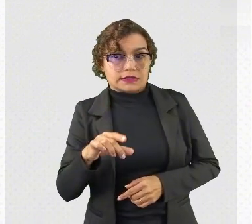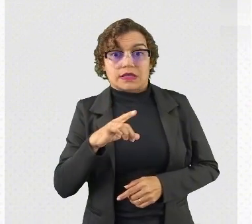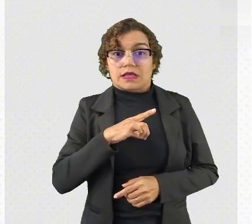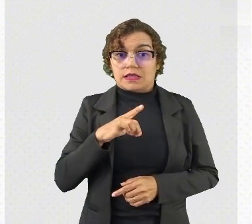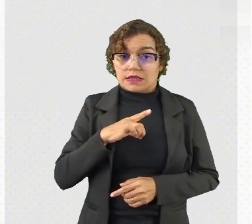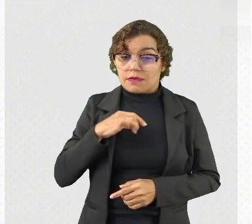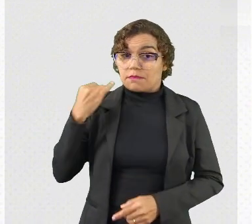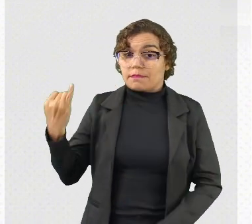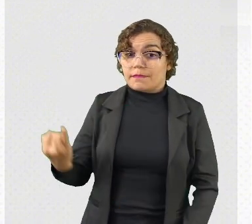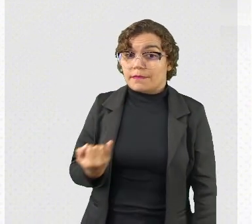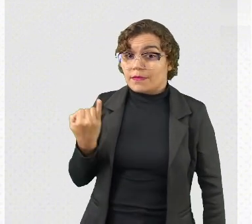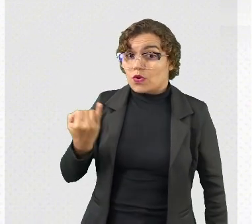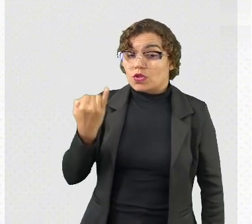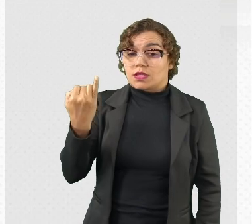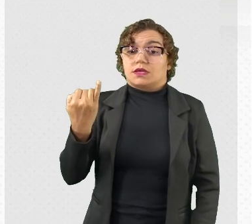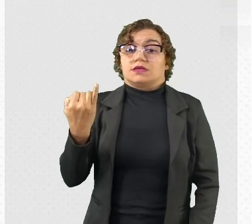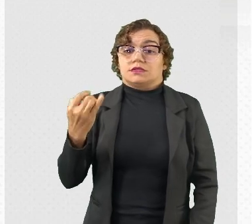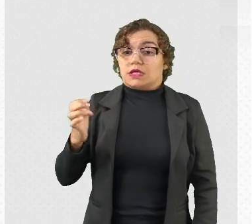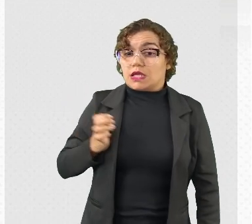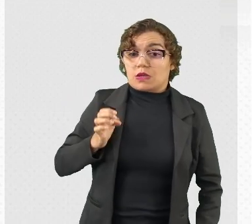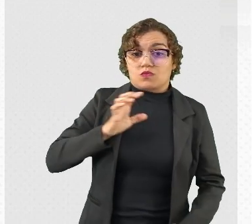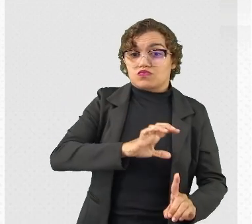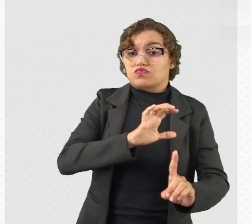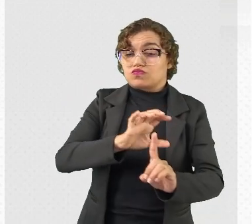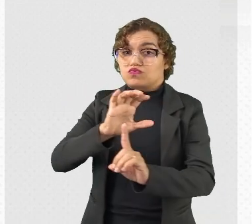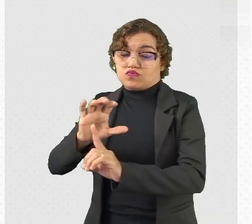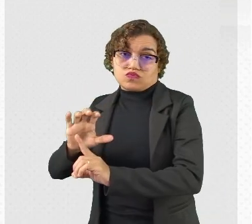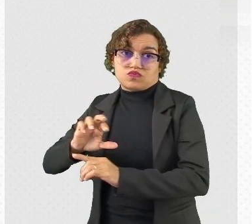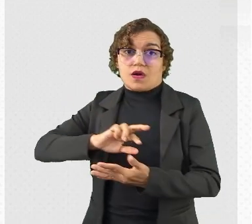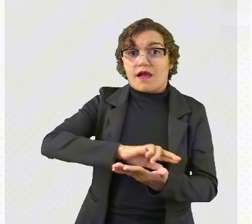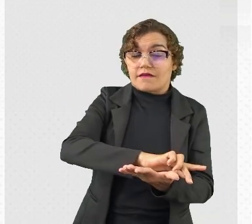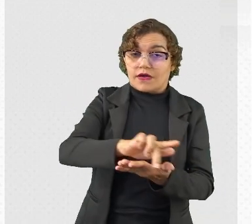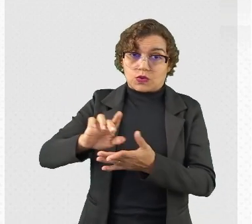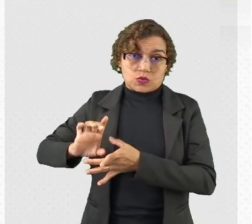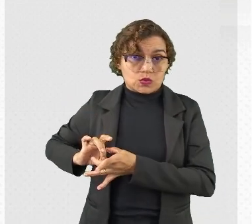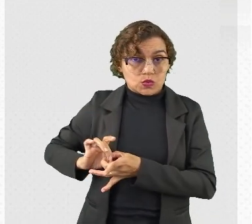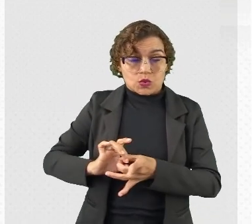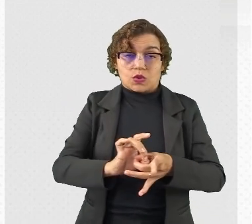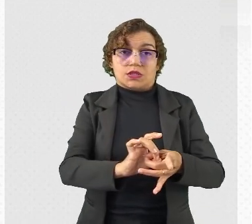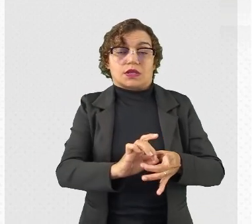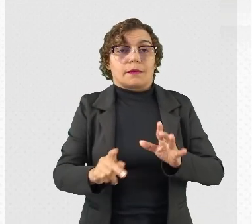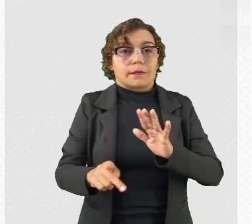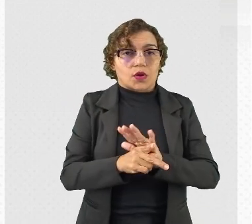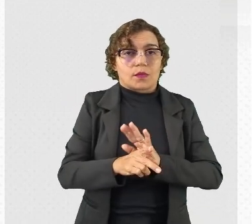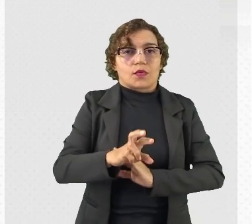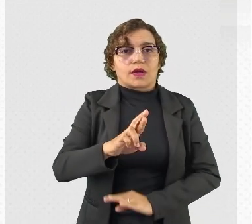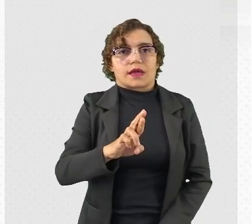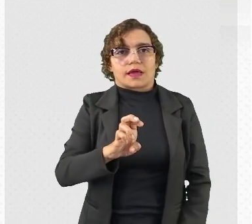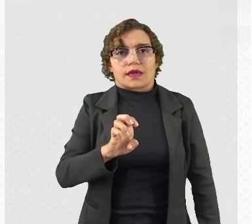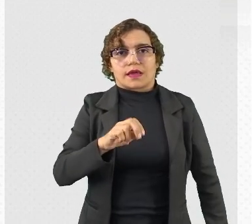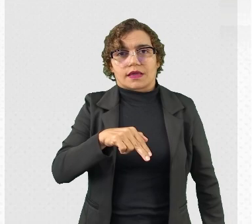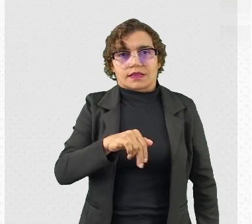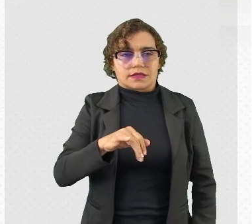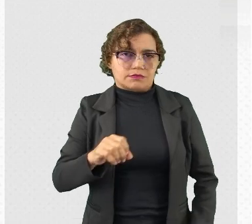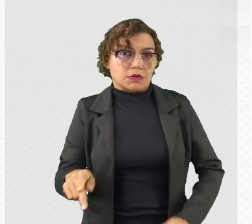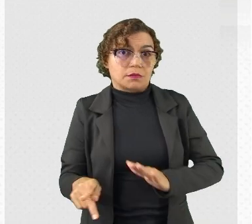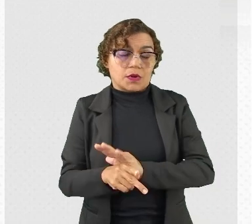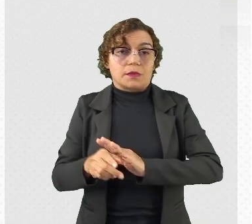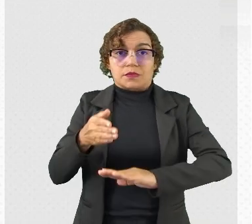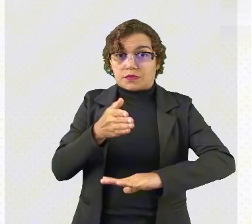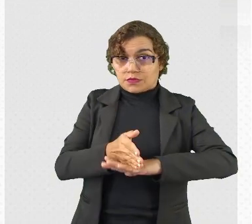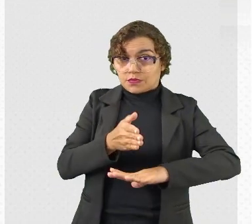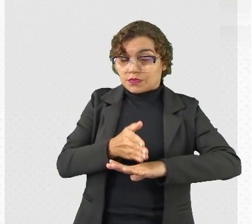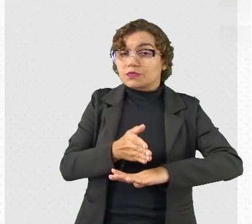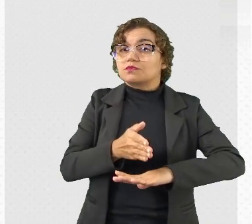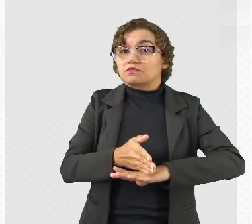grande importância ali em vários contextos do Renascimento na modernidade, né? Ali